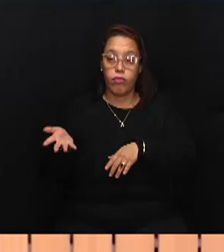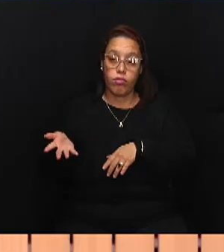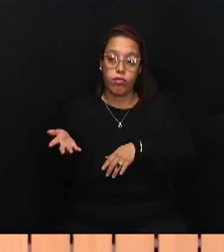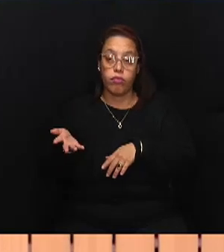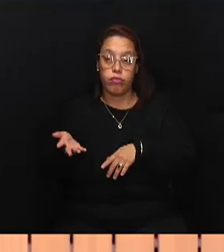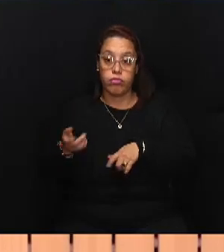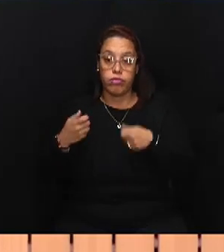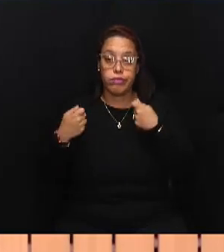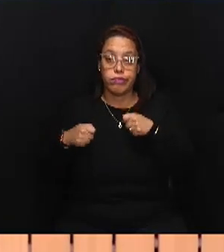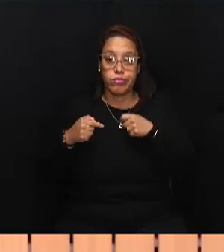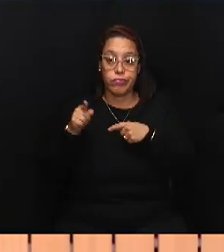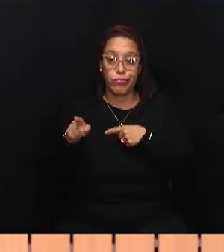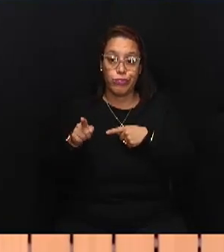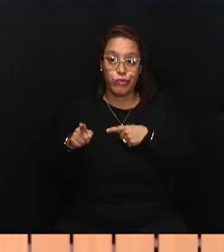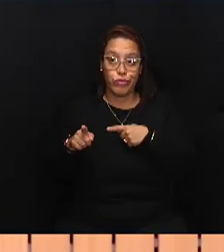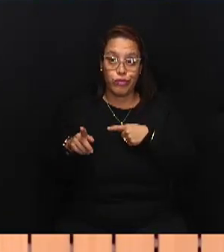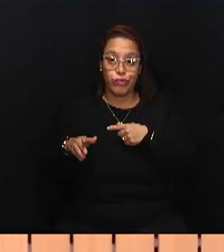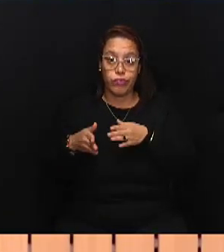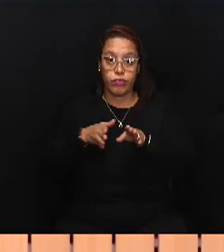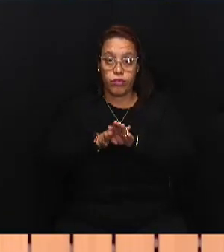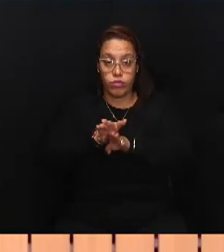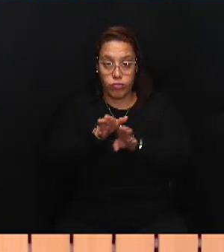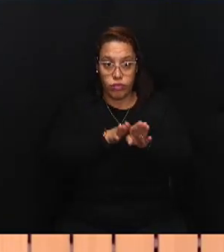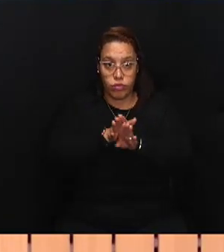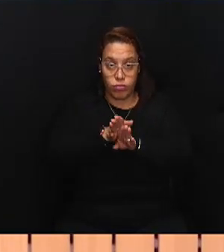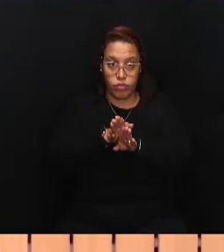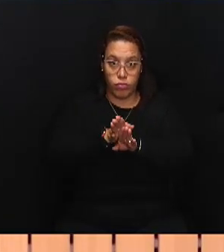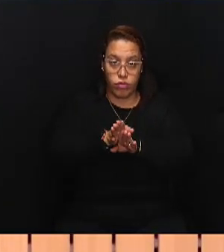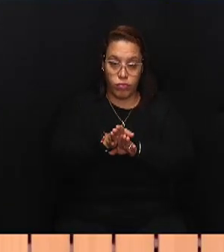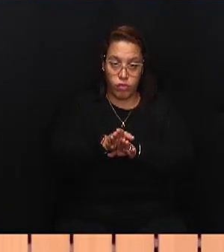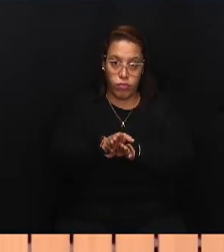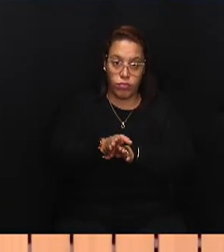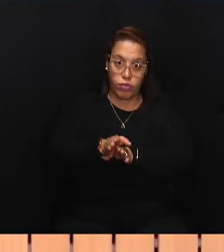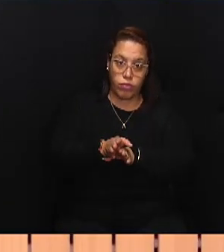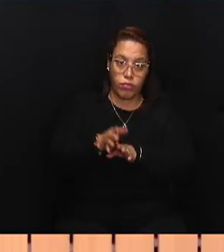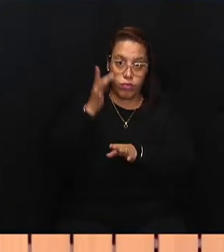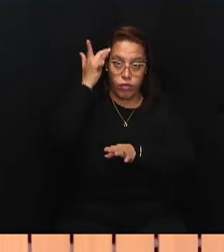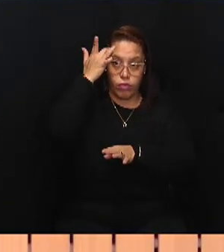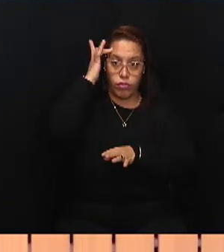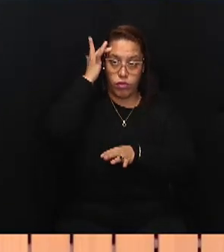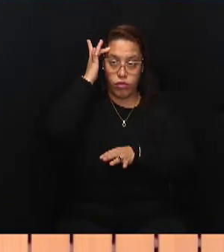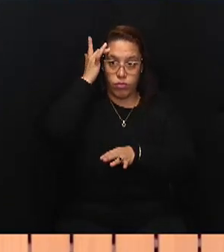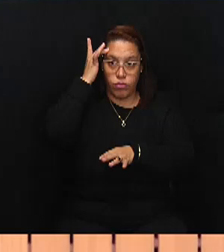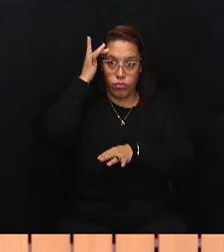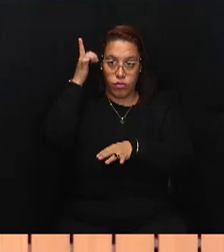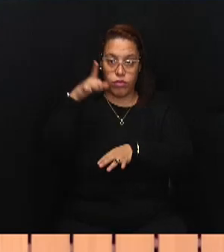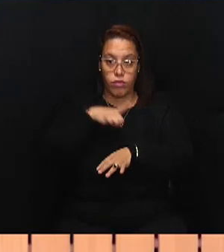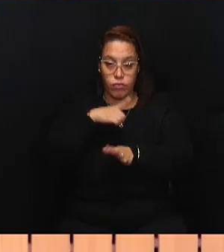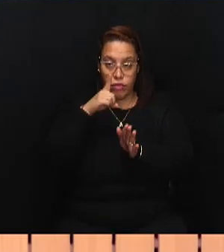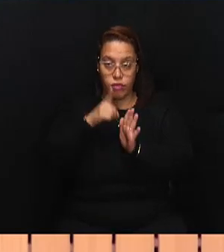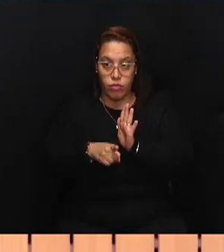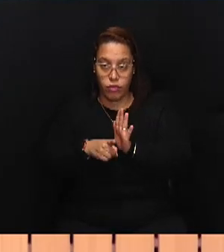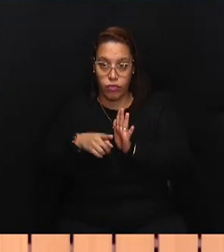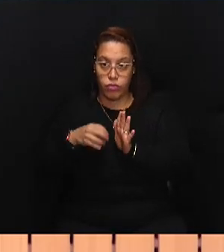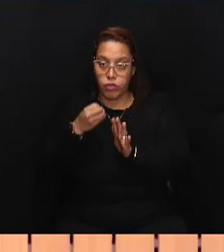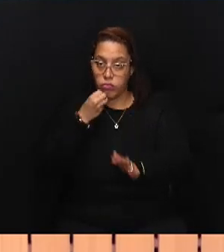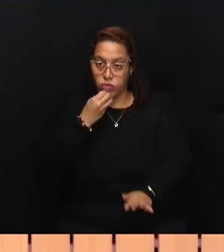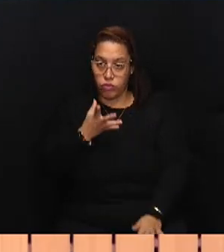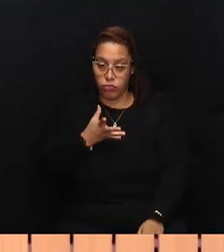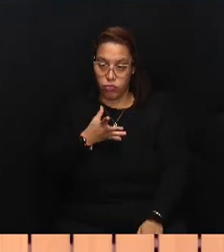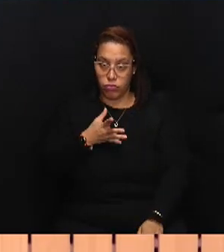demanda que tem lá, quais os encaminhamentos que foi feito. Então, eu acho que, porque nós temos o diagnóstico que é muito